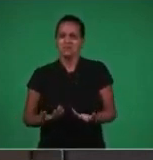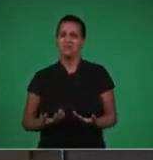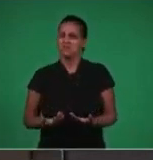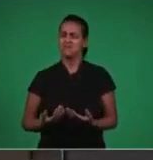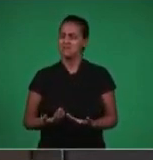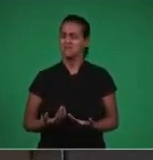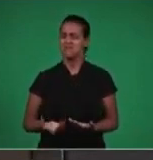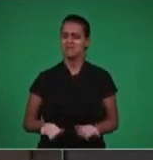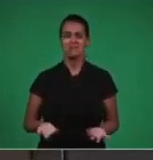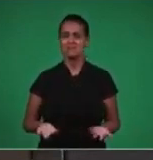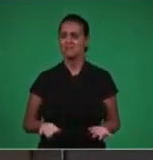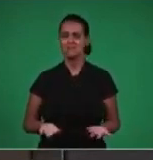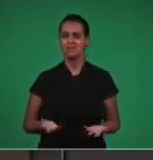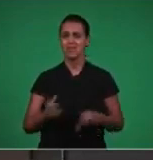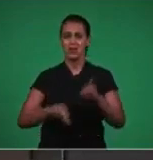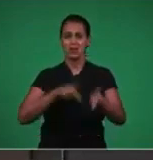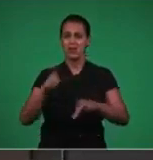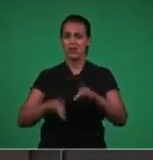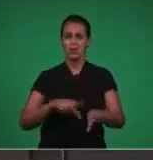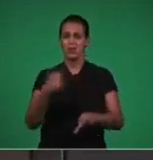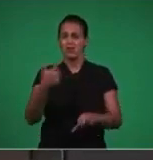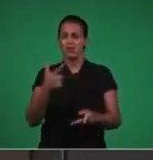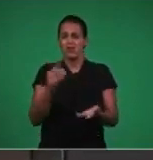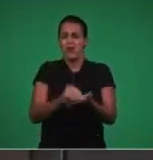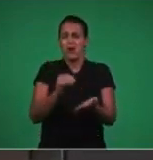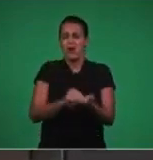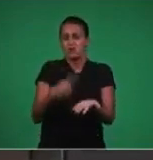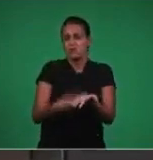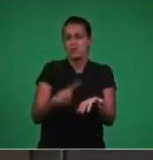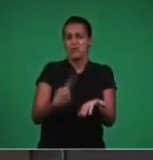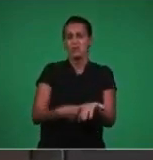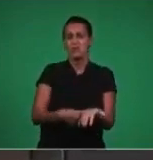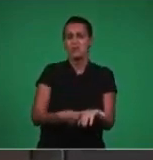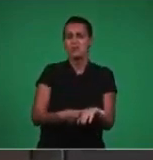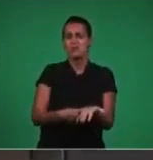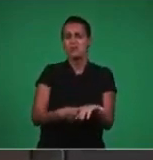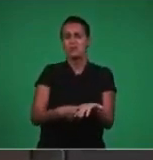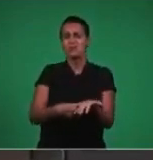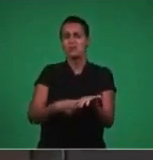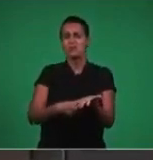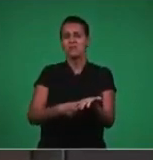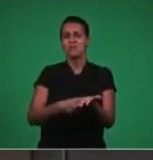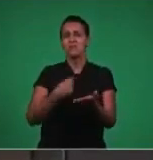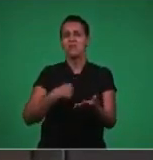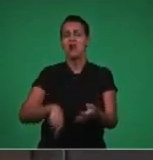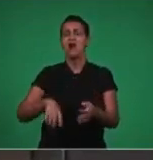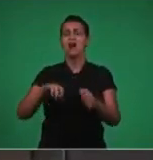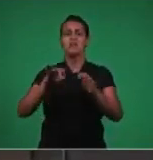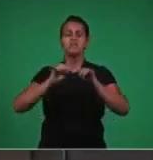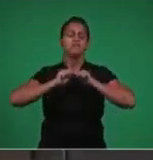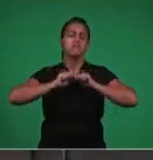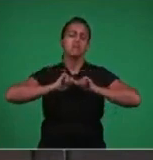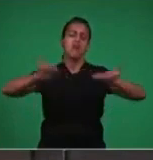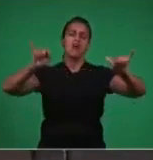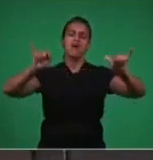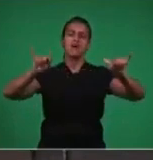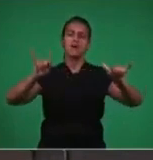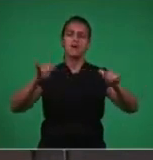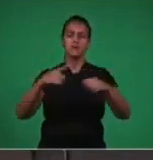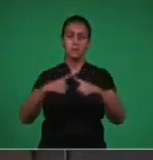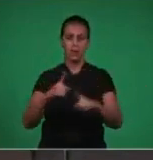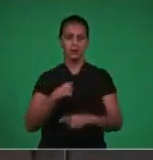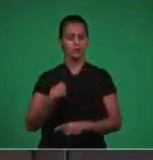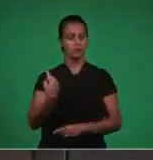isso? Há um povo que não tem compromisso com nada. Ele vai escrever, botar a tolice que ele quiser, mas nós